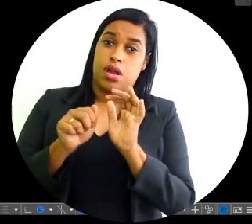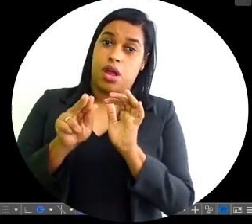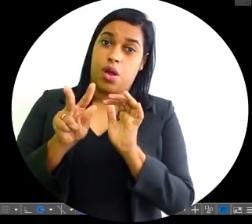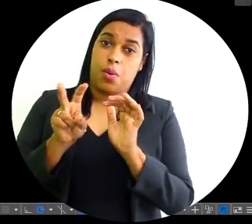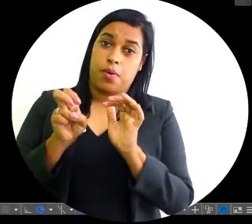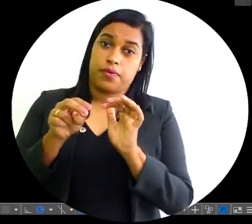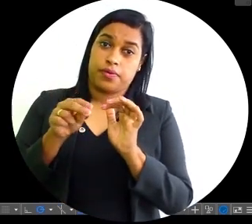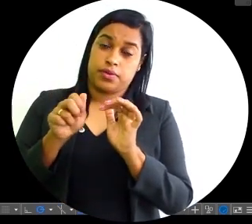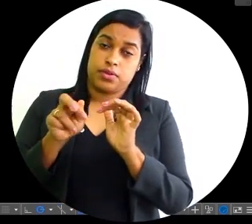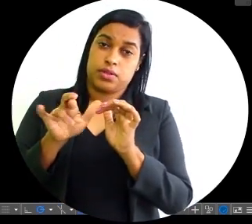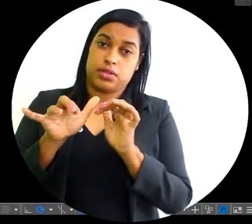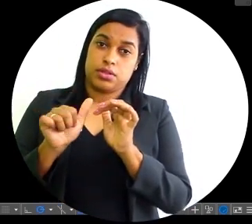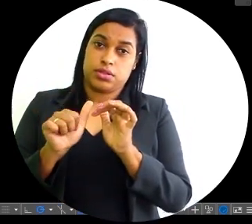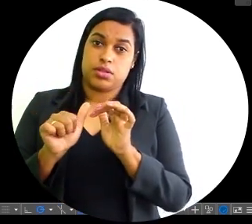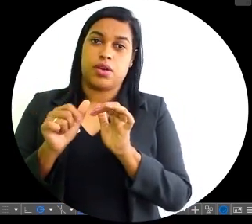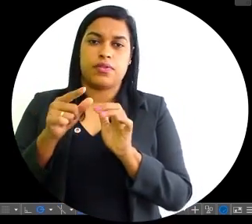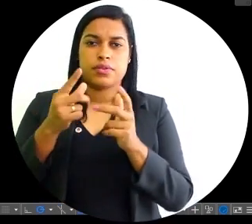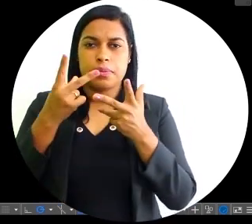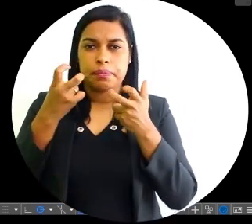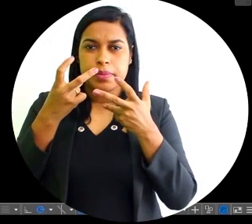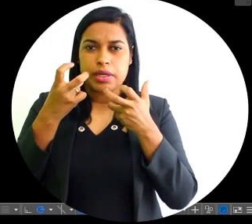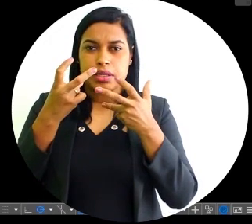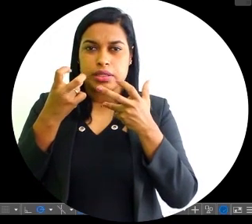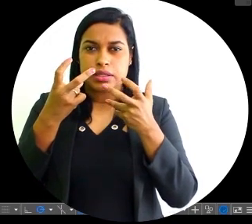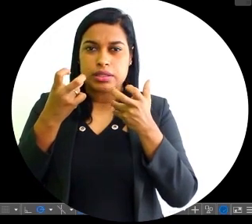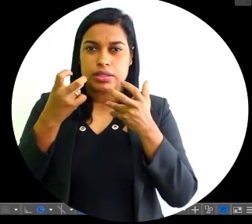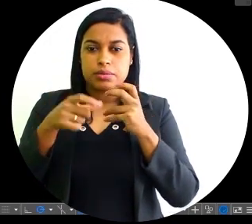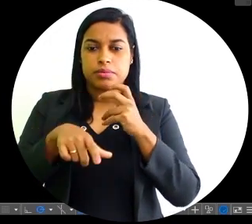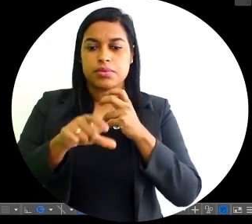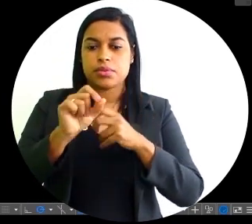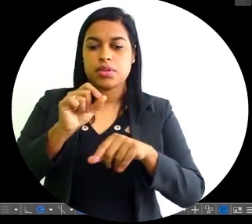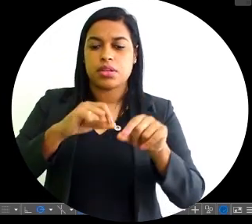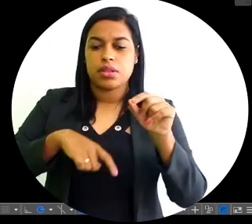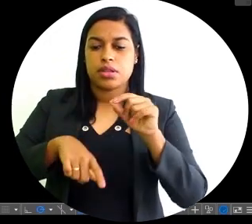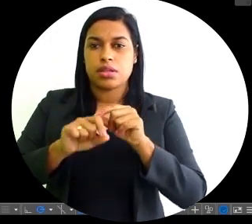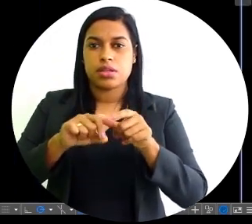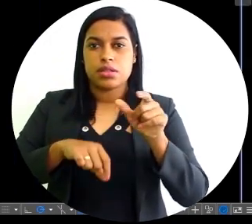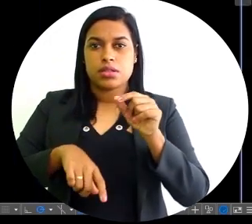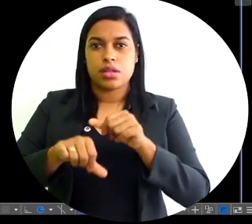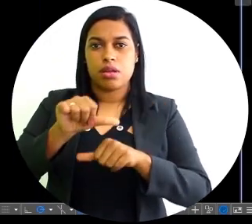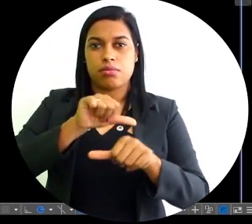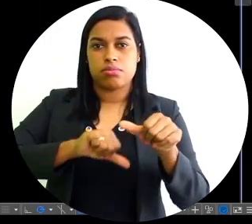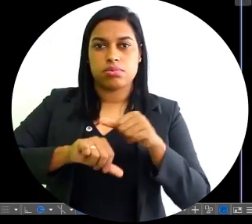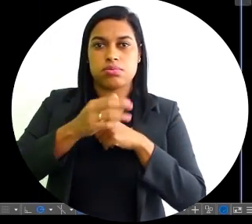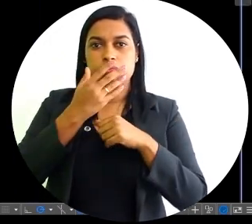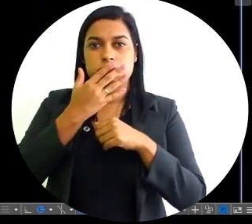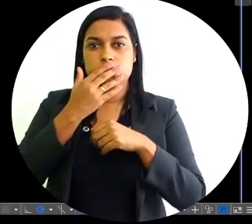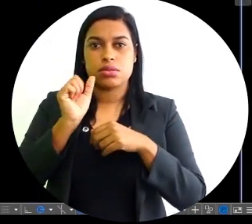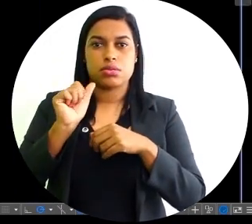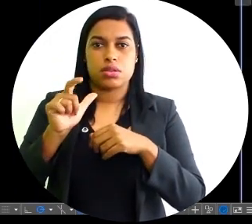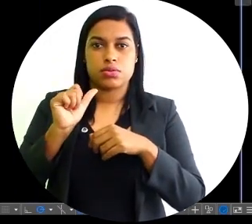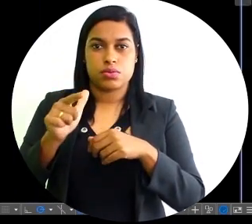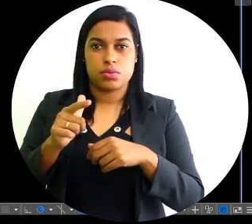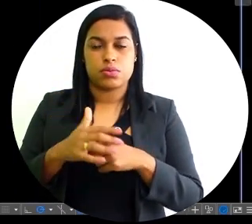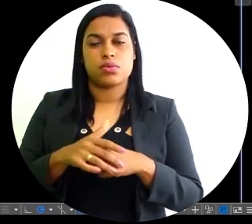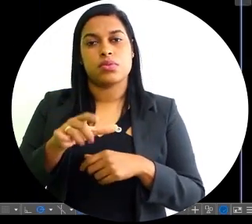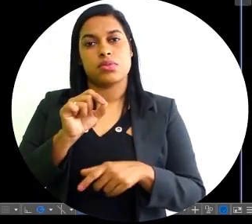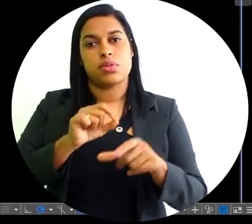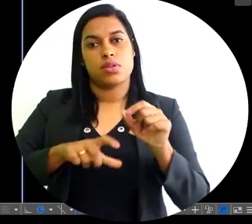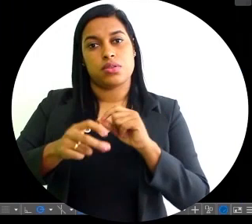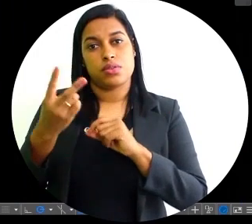eu clico sobre elas e você percebe que ela está selecionada porque ela altera a cor para o azul. Lembre-se também de selecionar essas duas